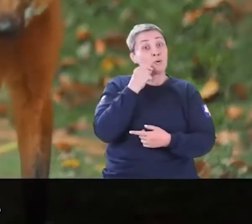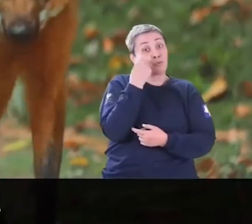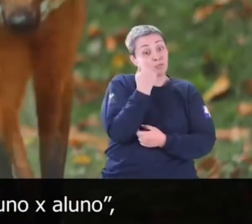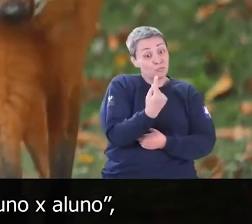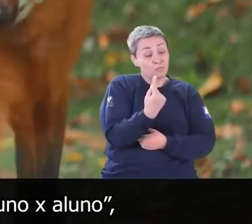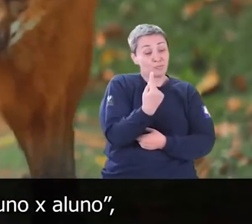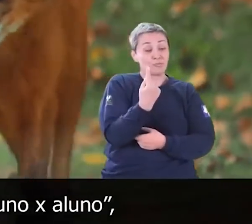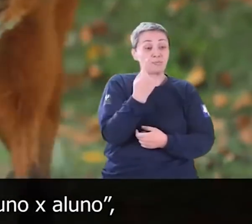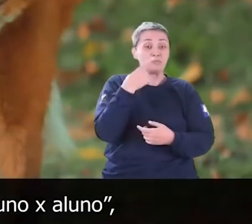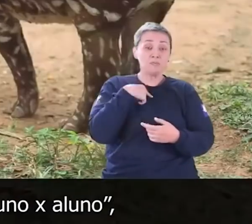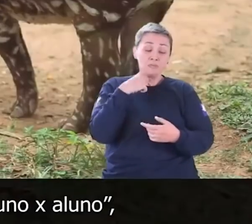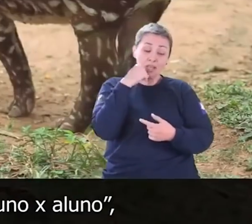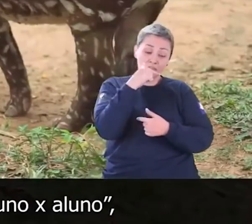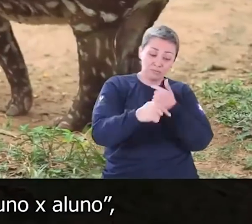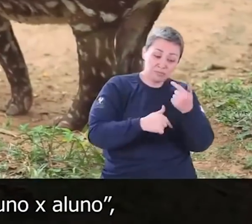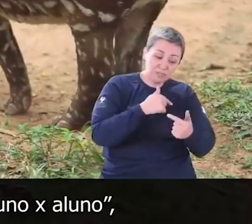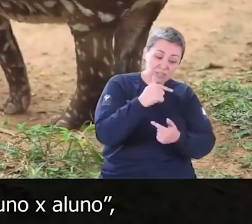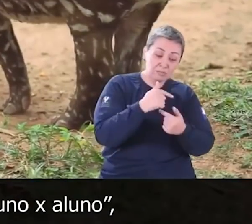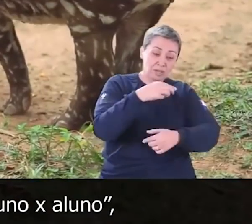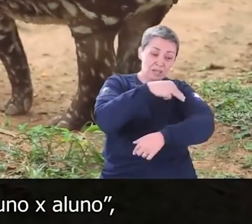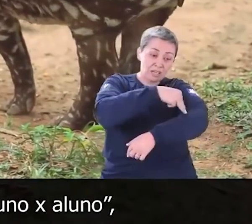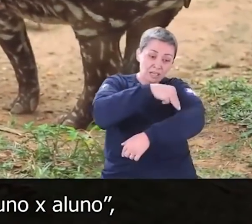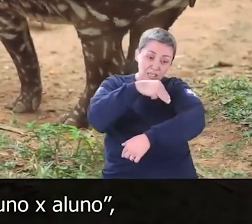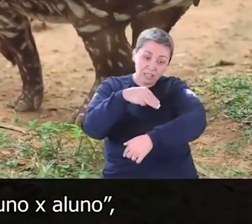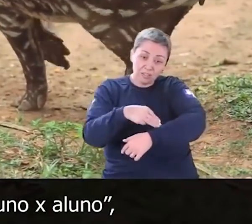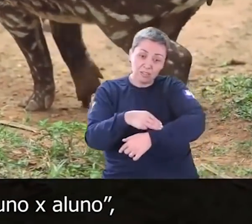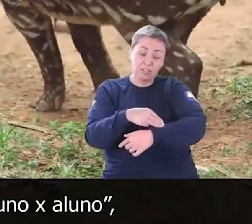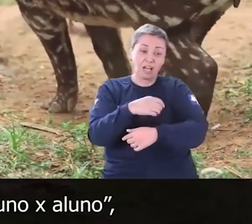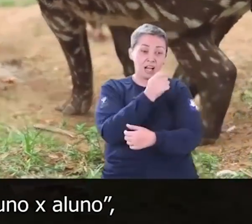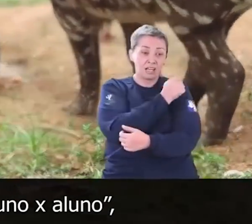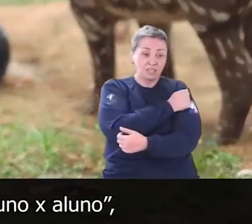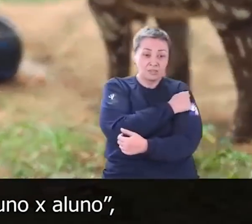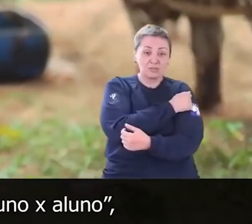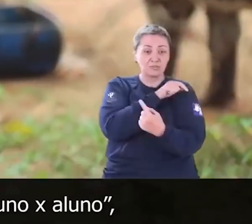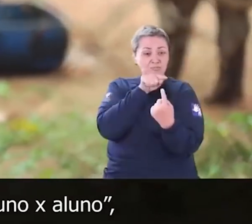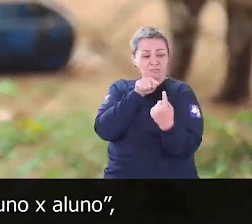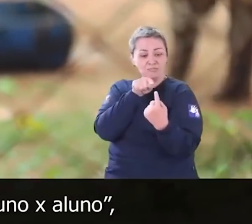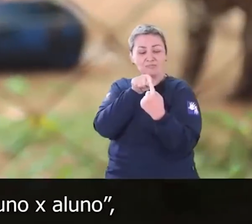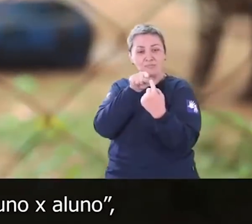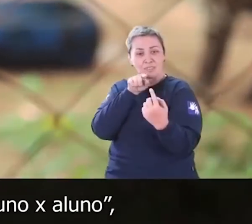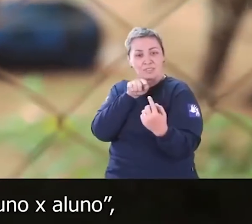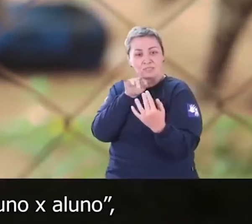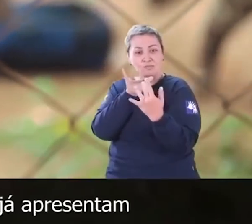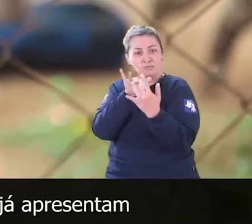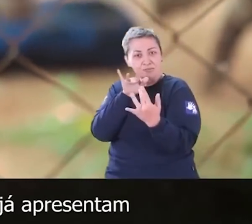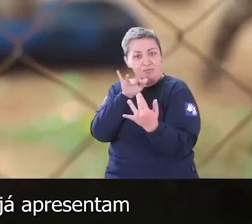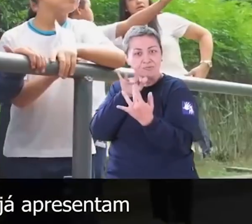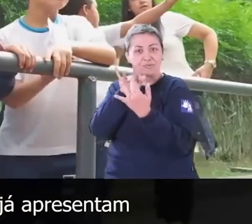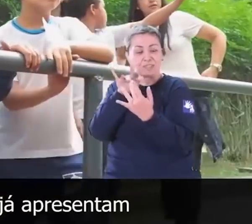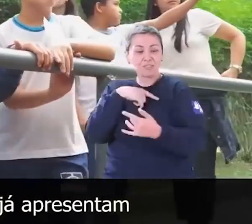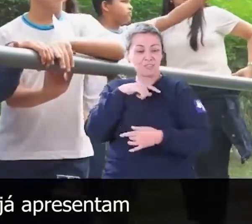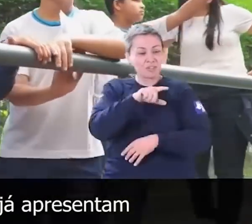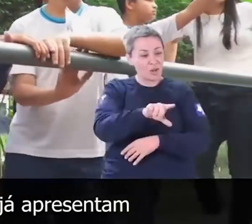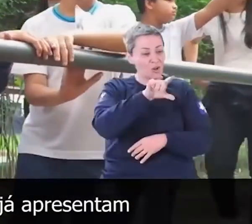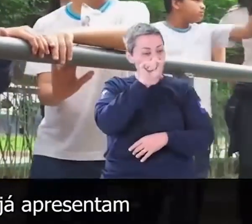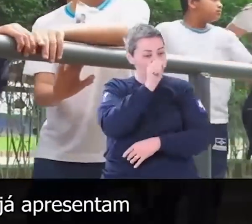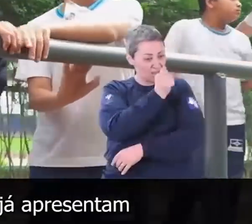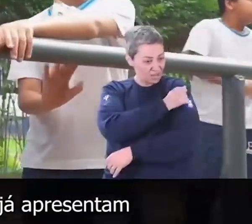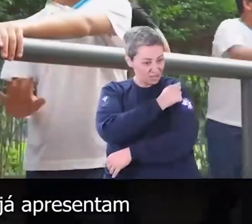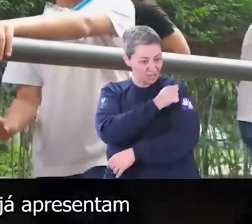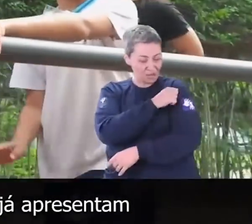surdo. E uma das ações é o trabalho de monitoria aluno-aluno, que consiste